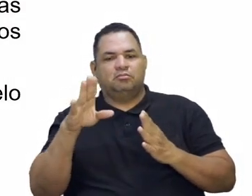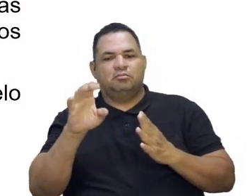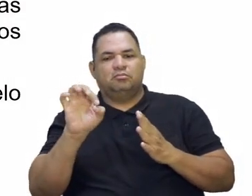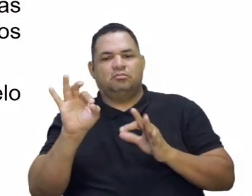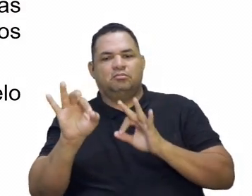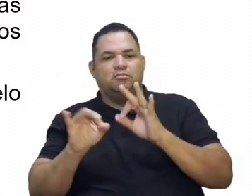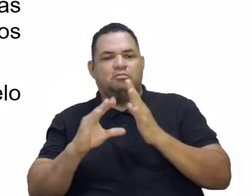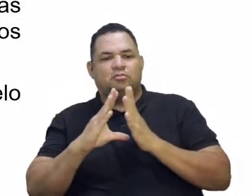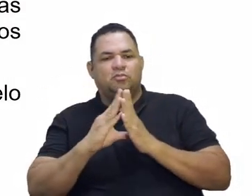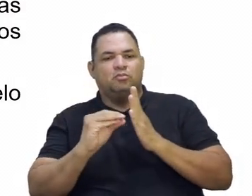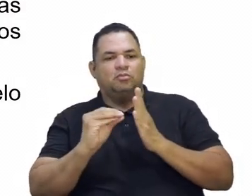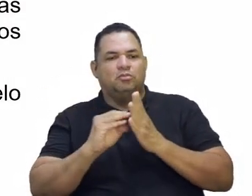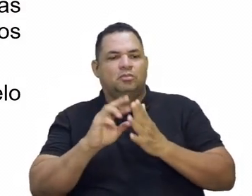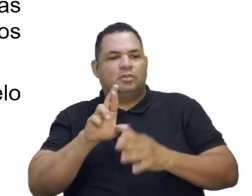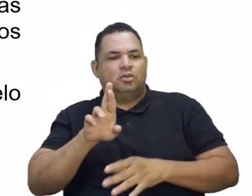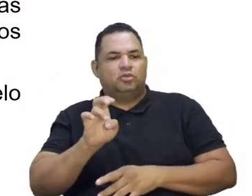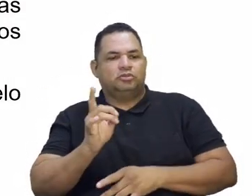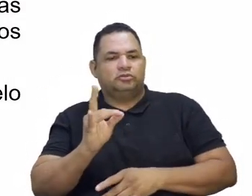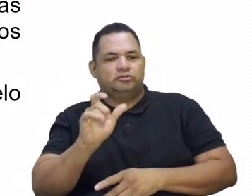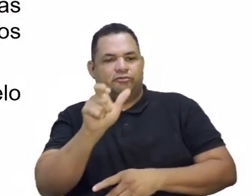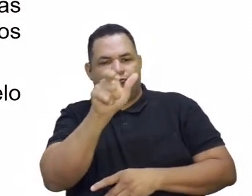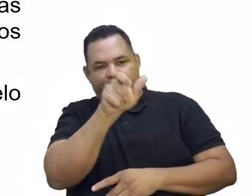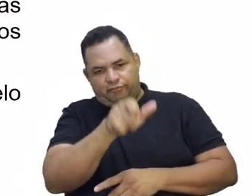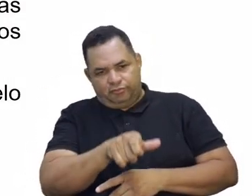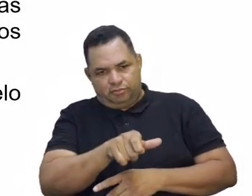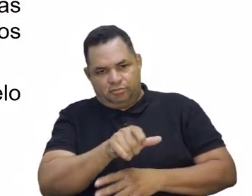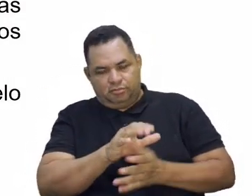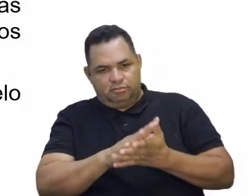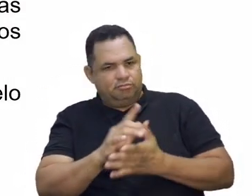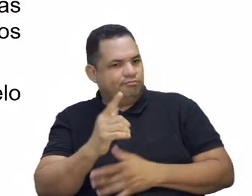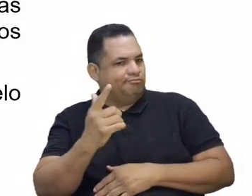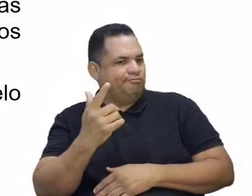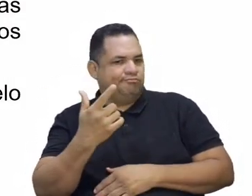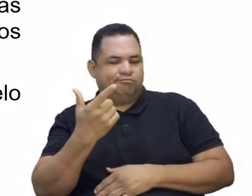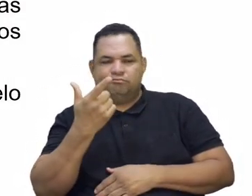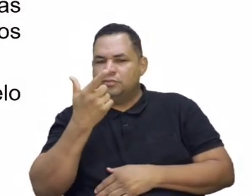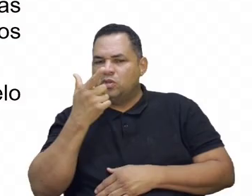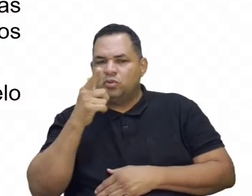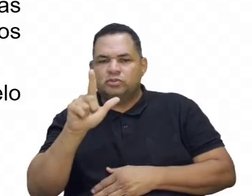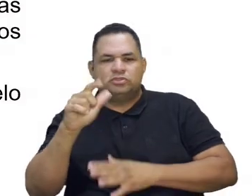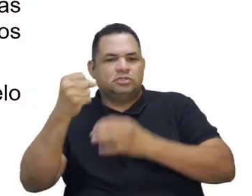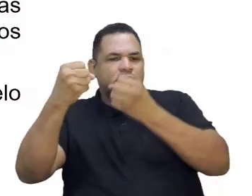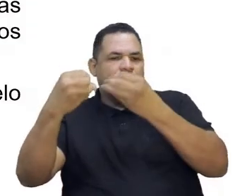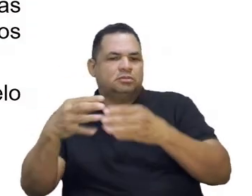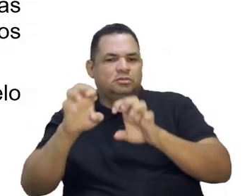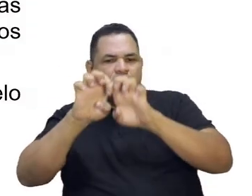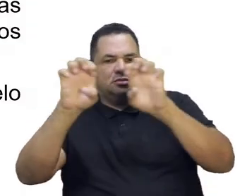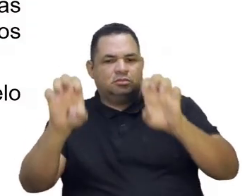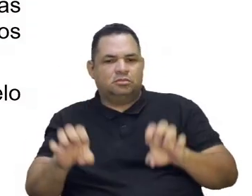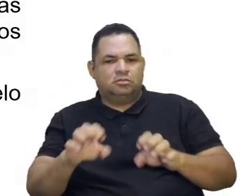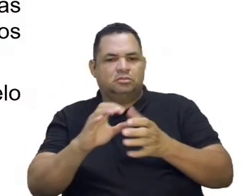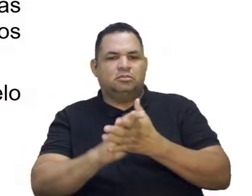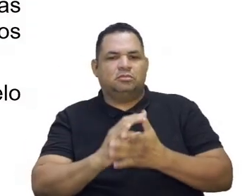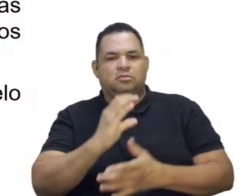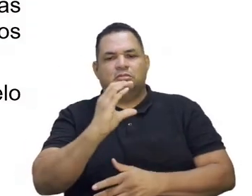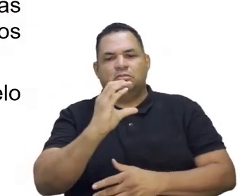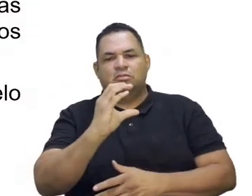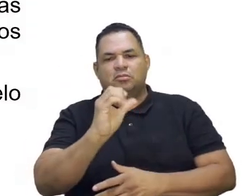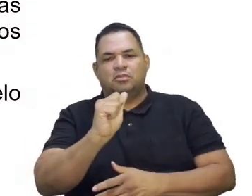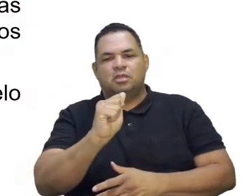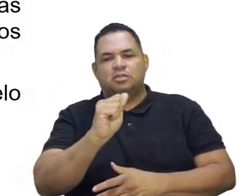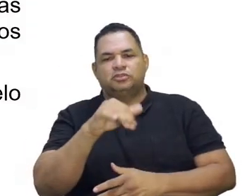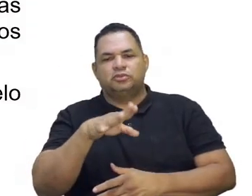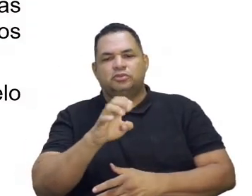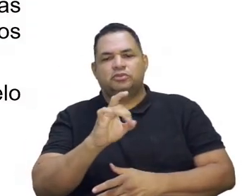de Dalton, o modelo de Rutherford não explica a estrutura